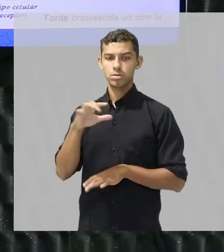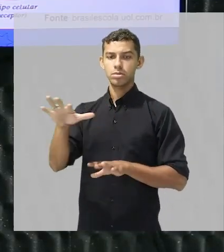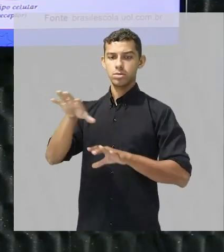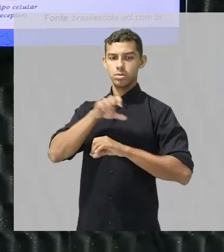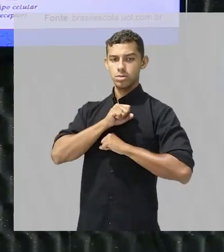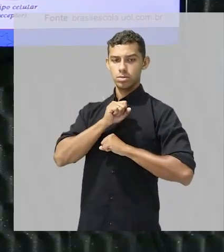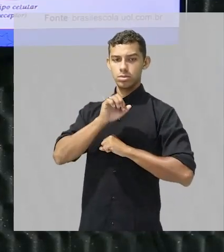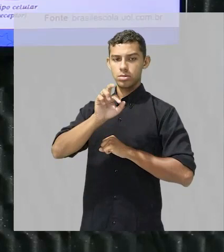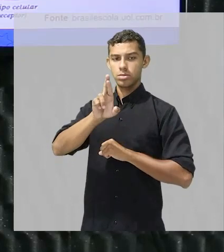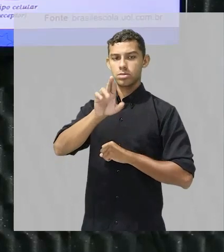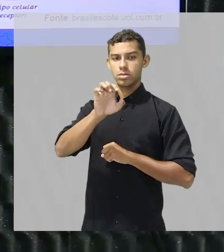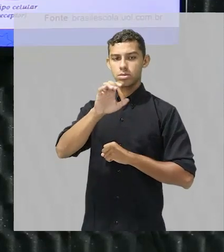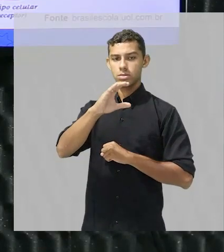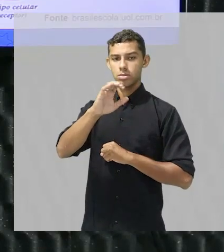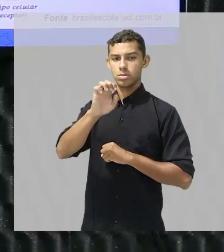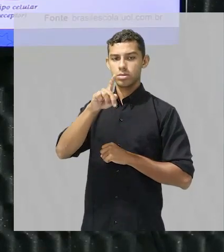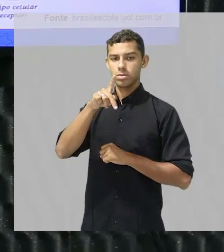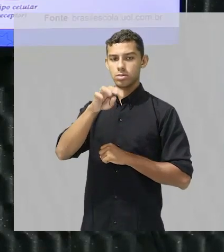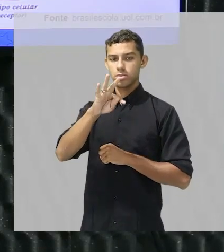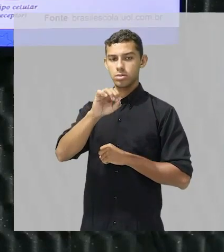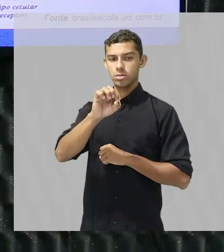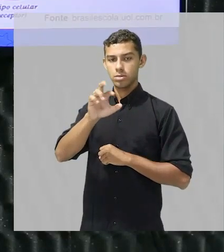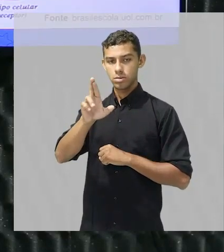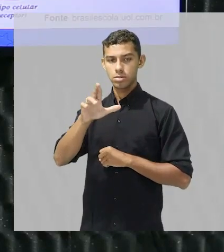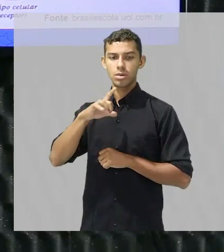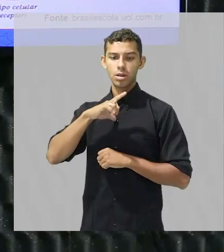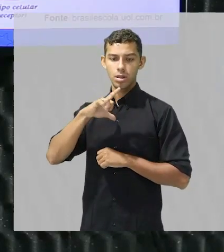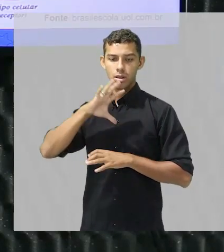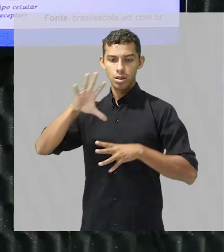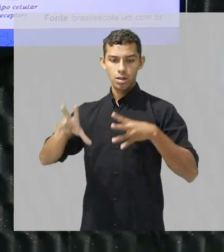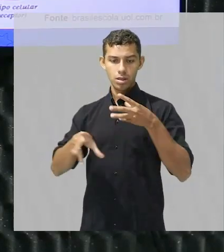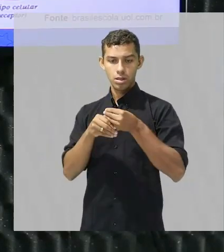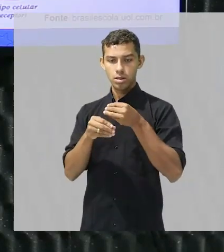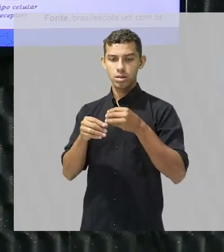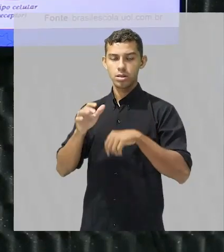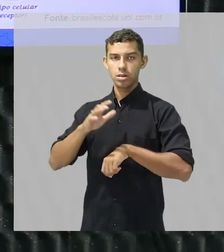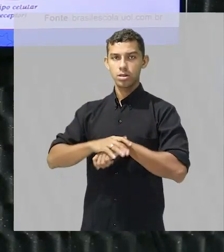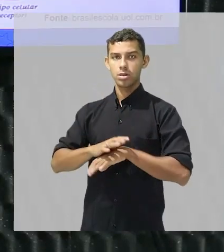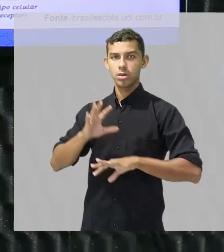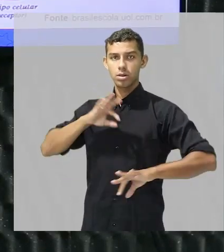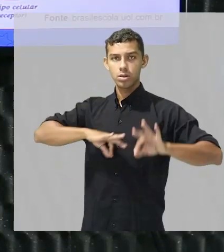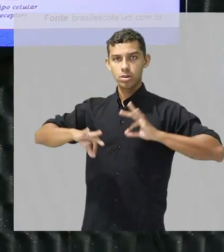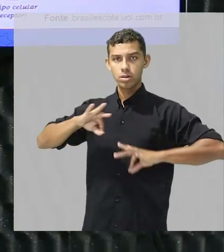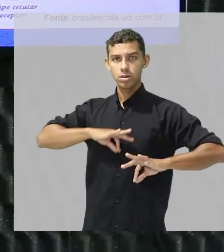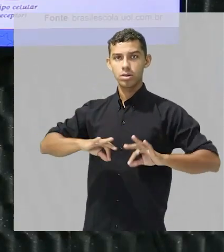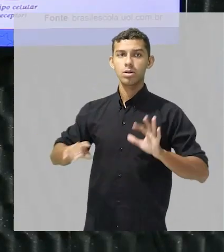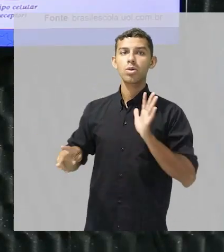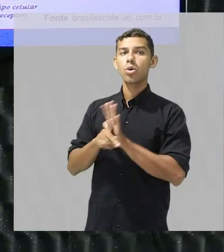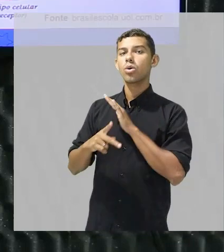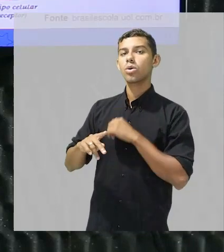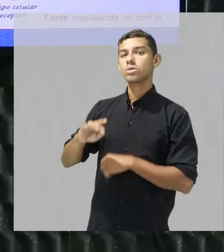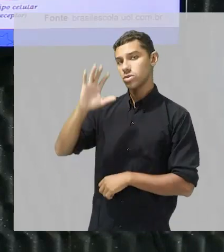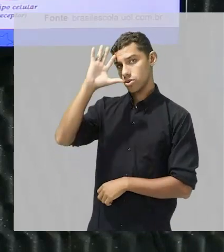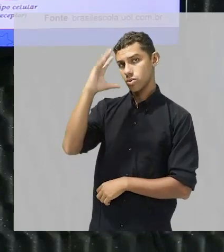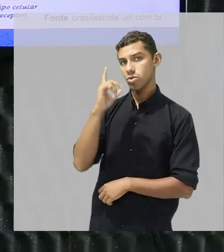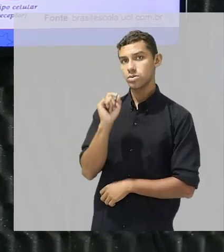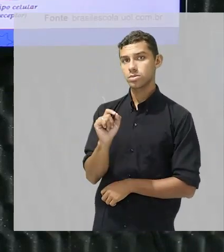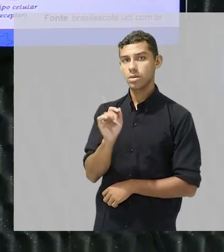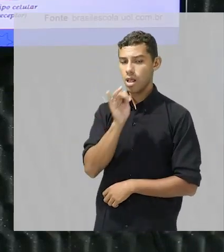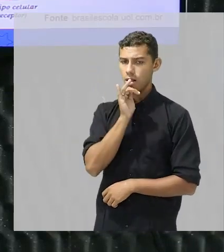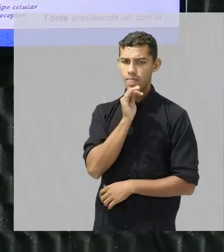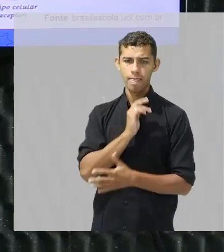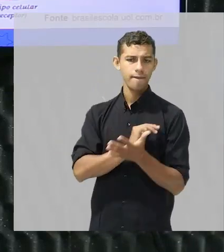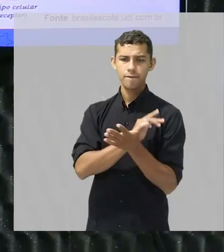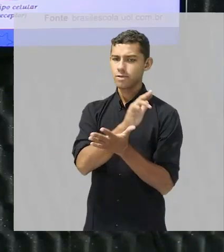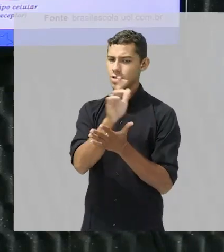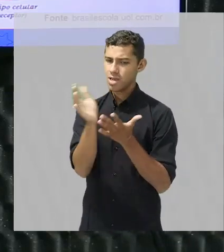receptor, ao se encaixar com o hormônio, o que vai acontecer? Vai produzir uma cascata de